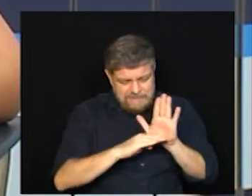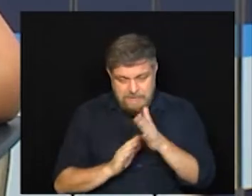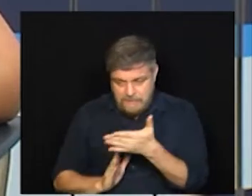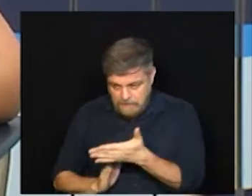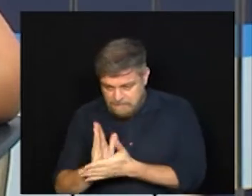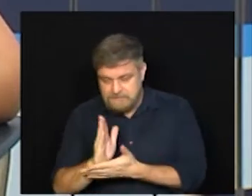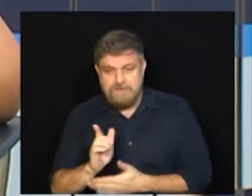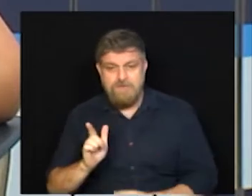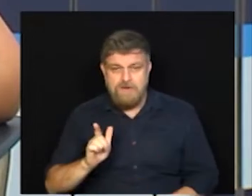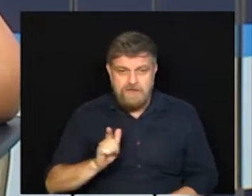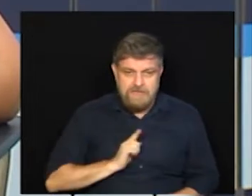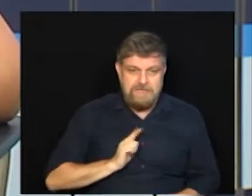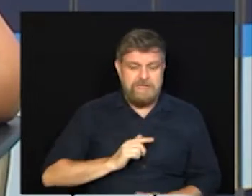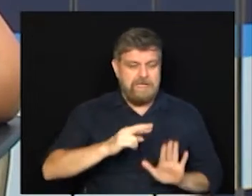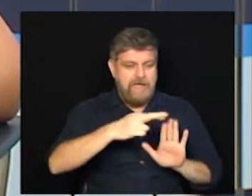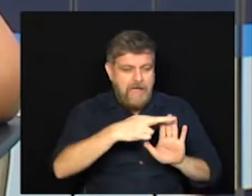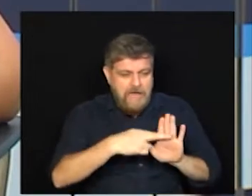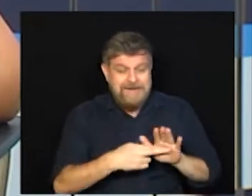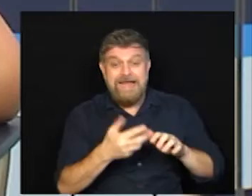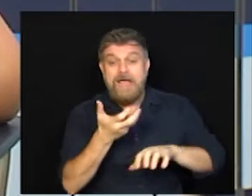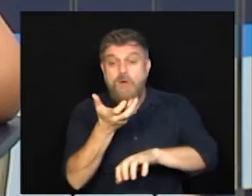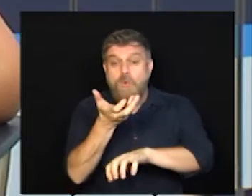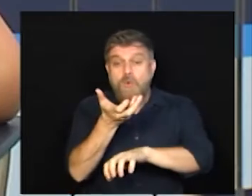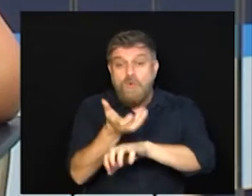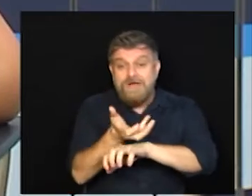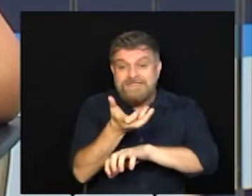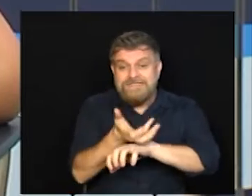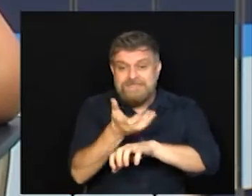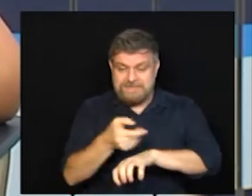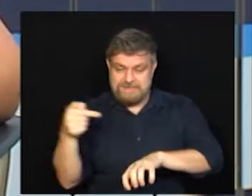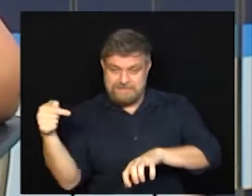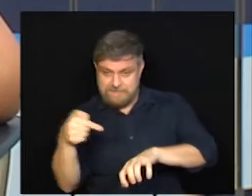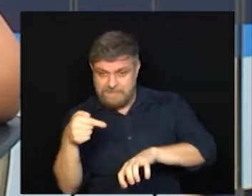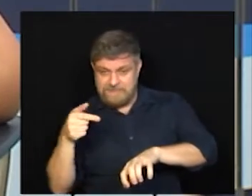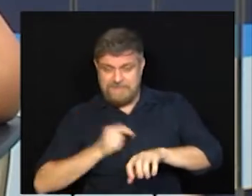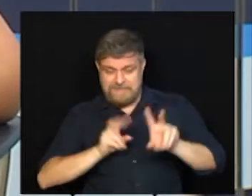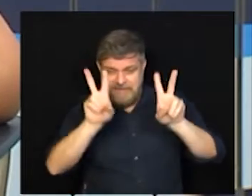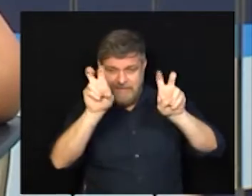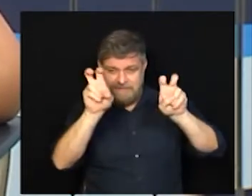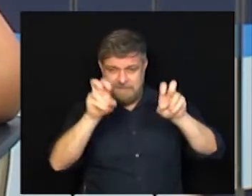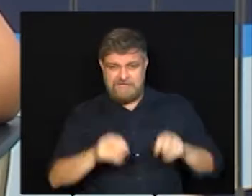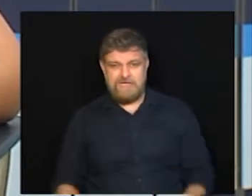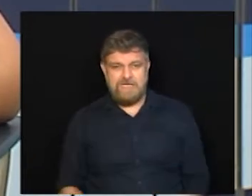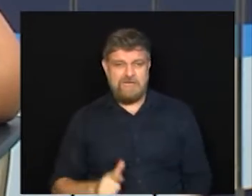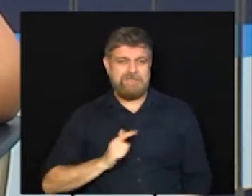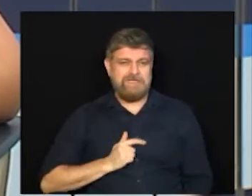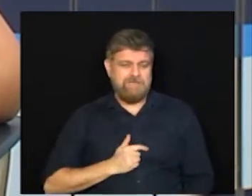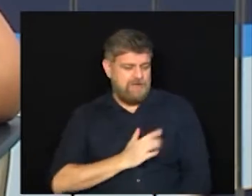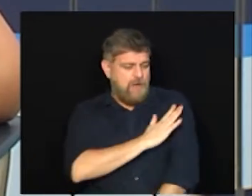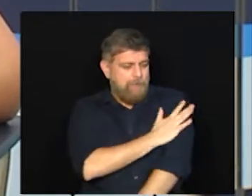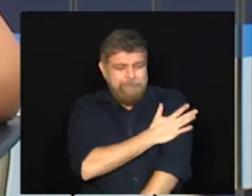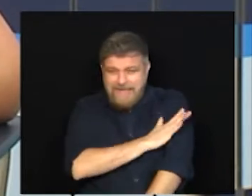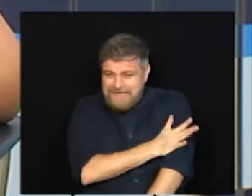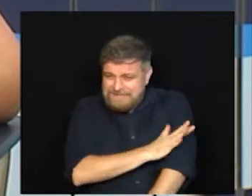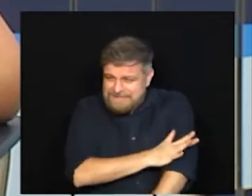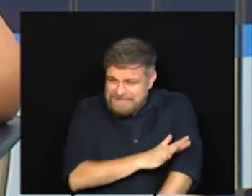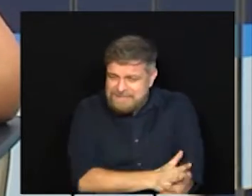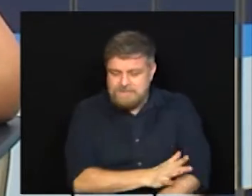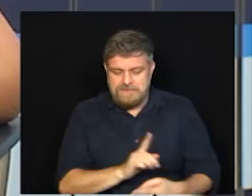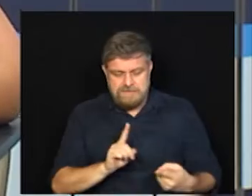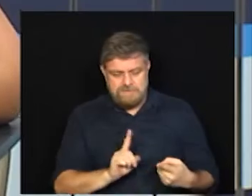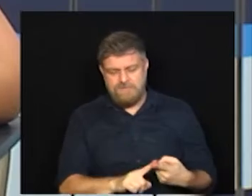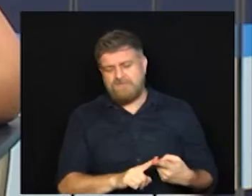de disciplinas, né, que possam justamente tratar de vários temas. A gente tem a questão do racismo, etc. O senhor